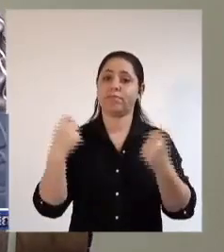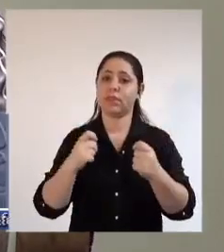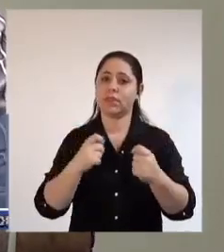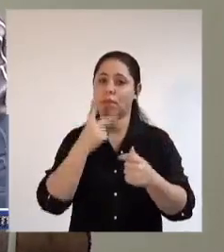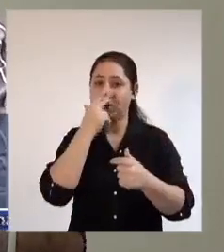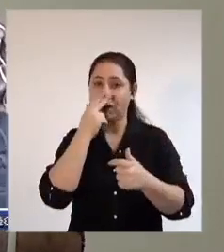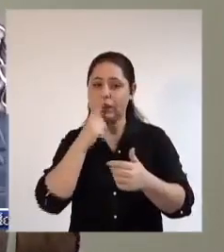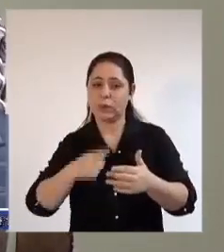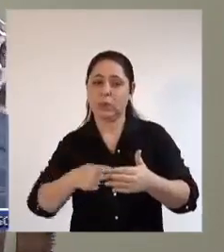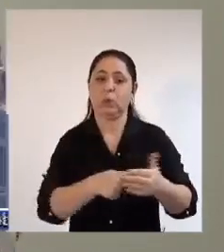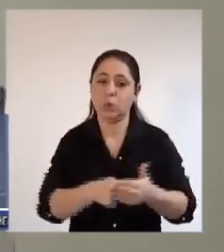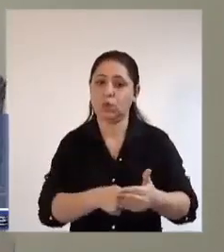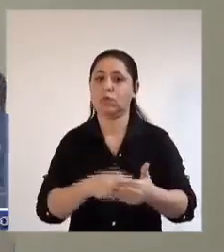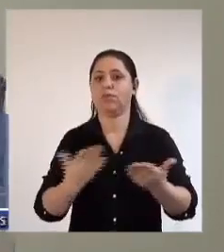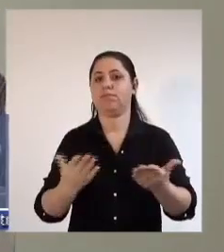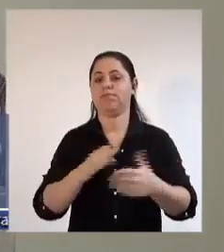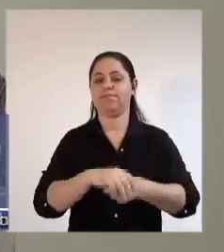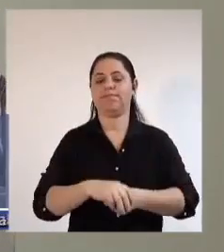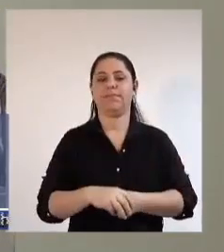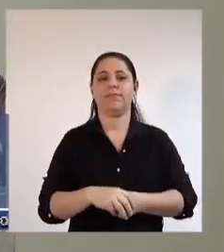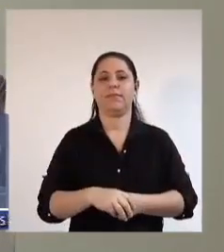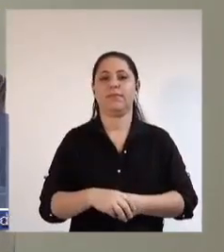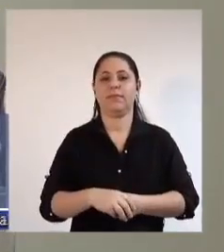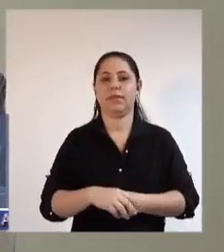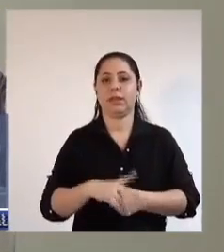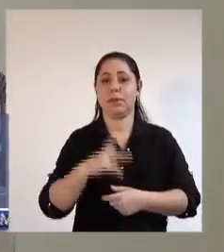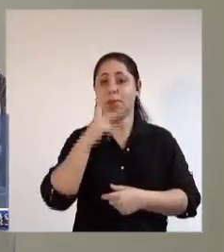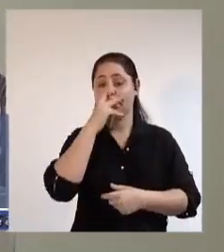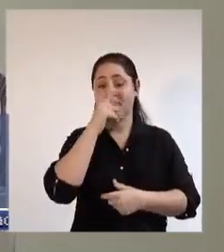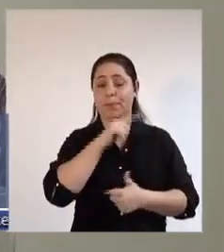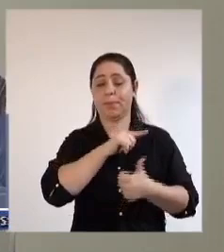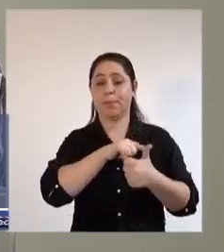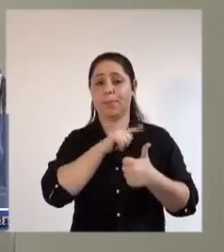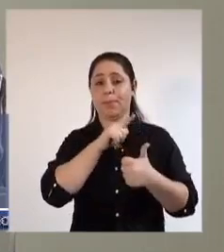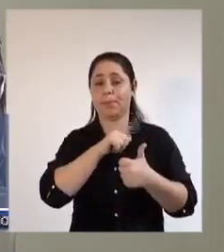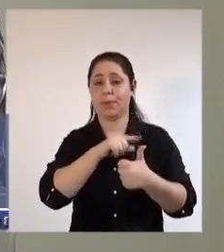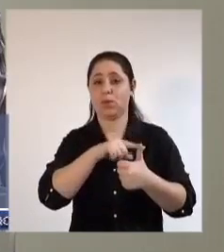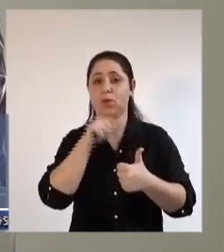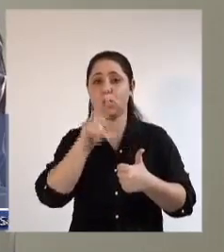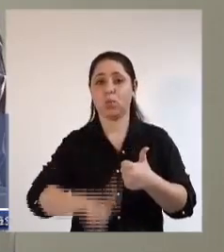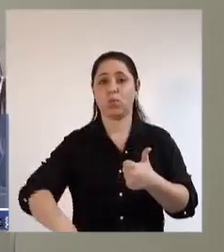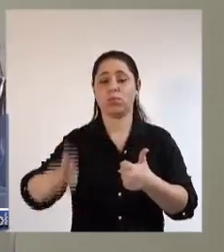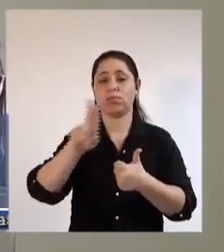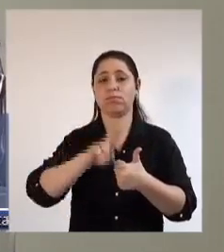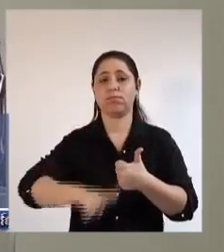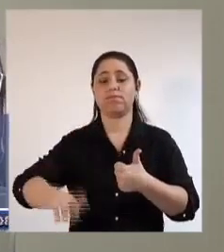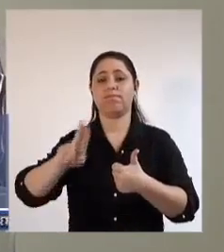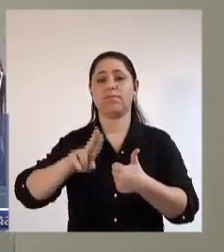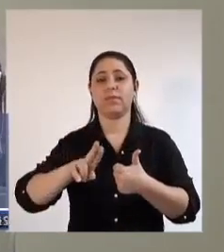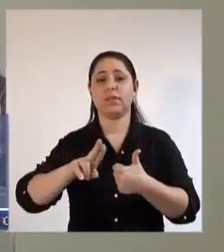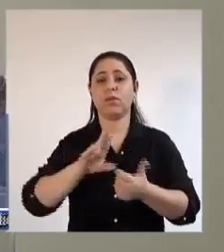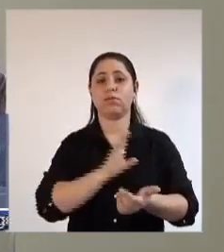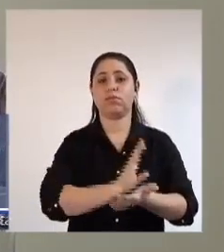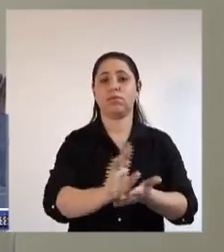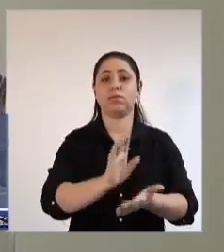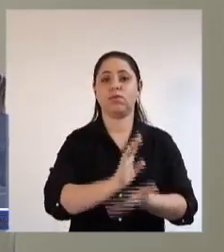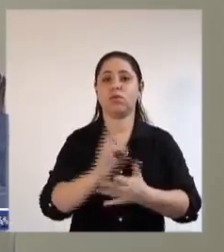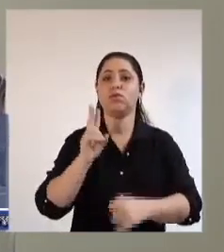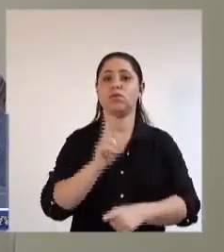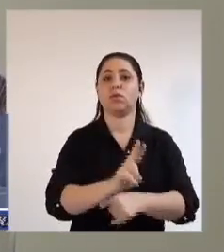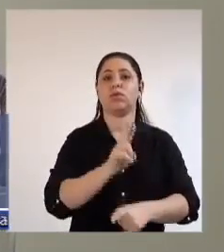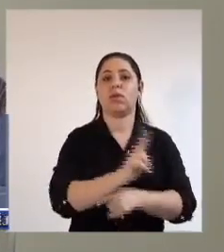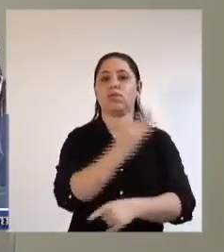cutucada uma é a pretensão de se utilizar os recursos de compensação ambiental